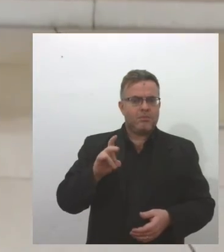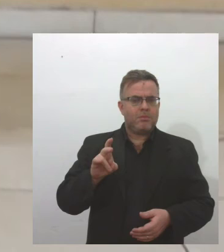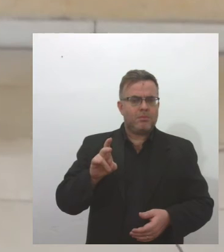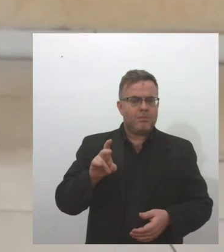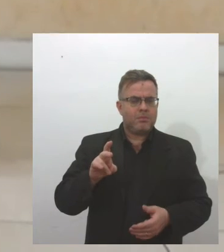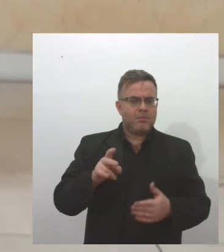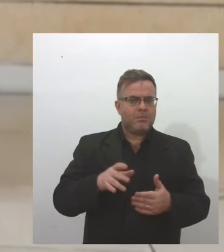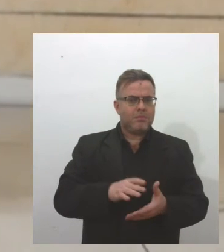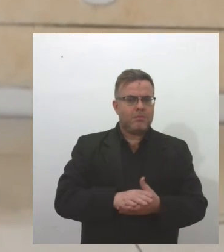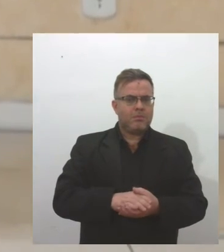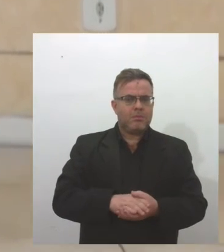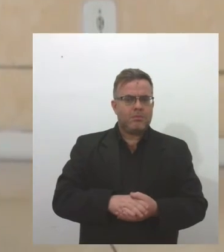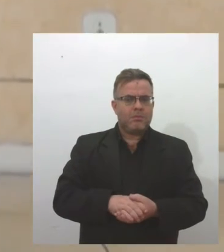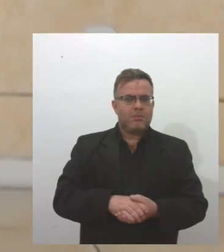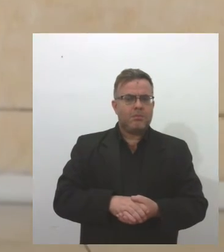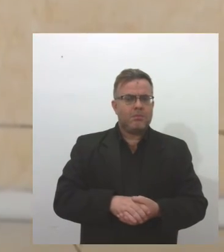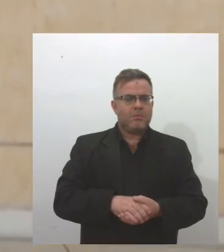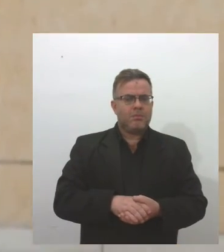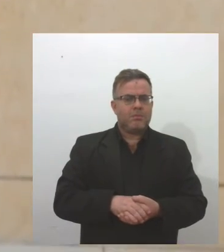mês.